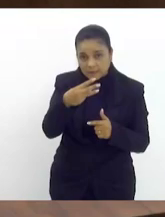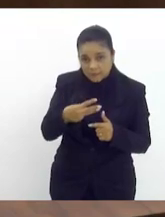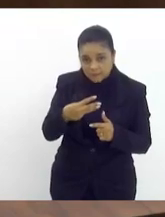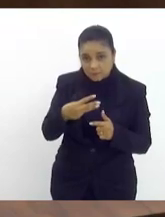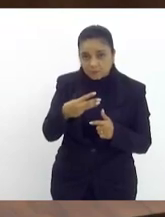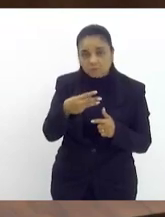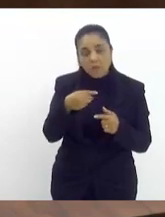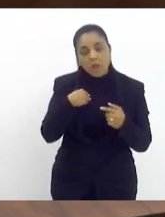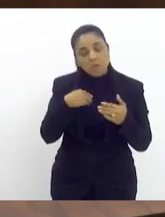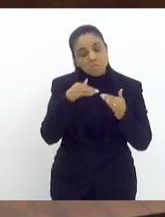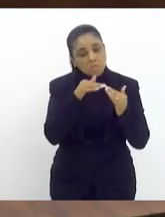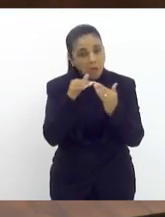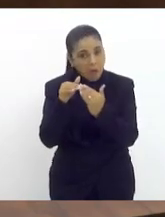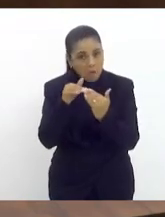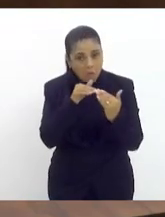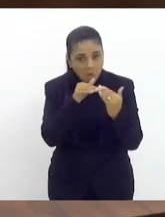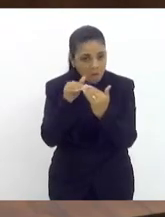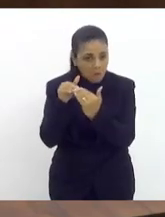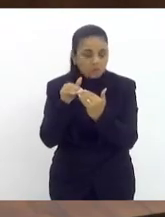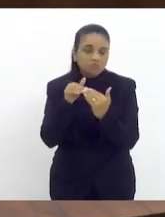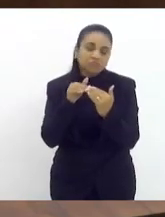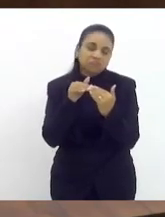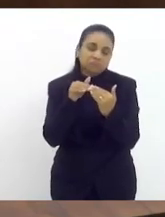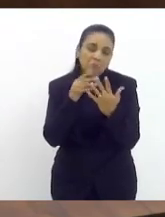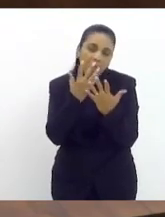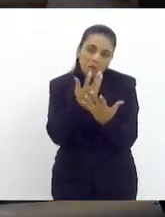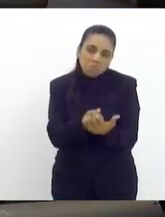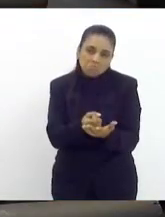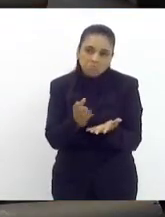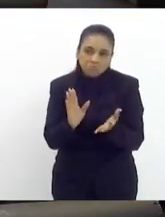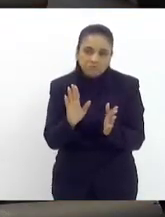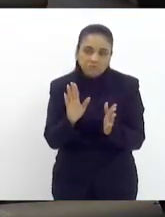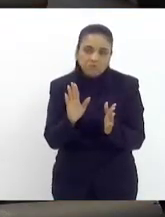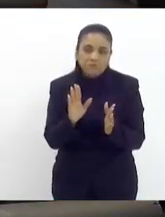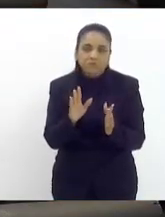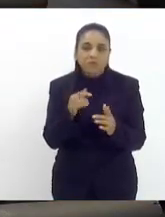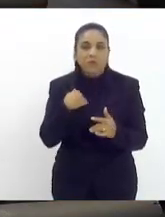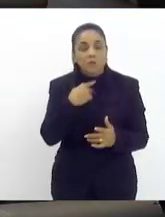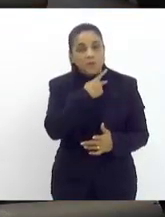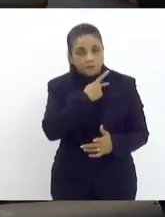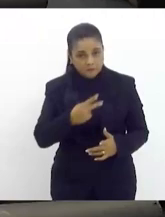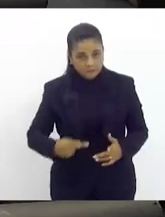também vai ser amplamente favorável. Presidente.